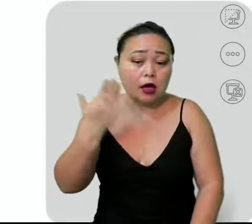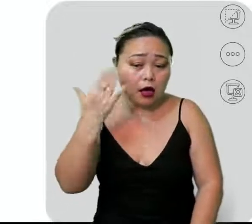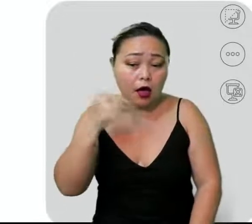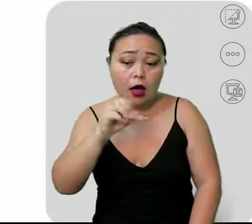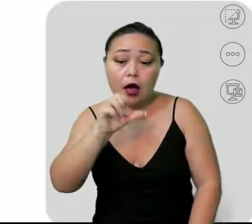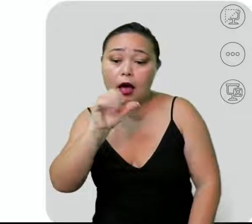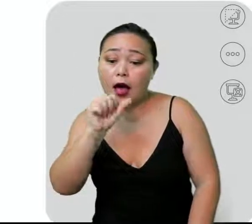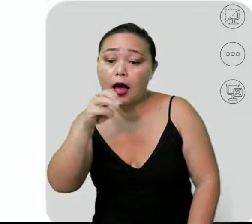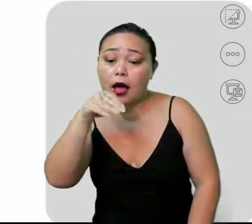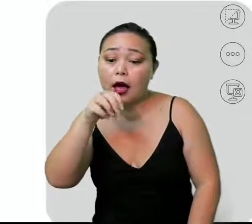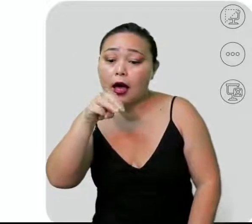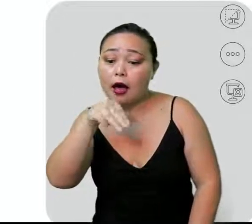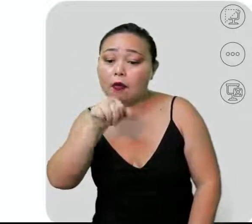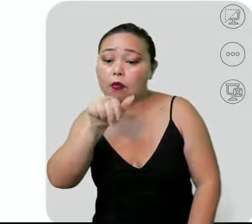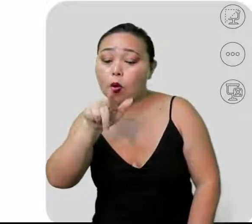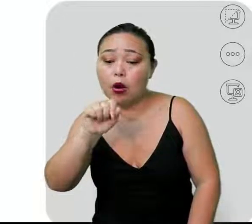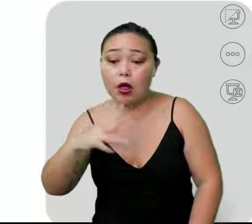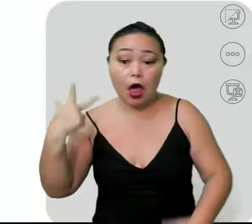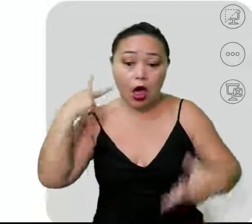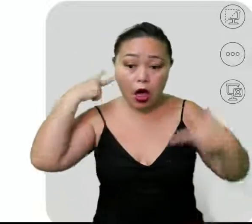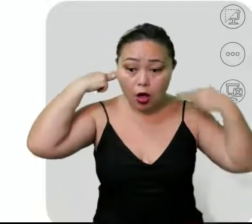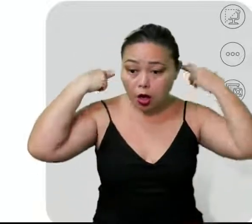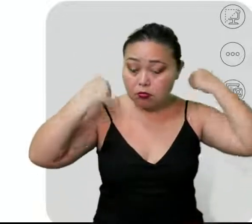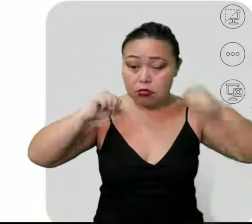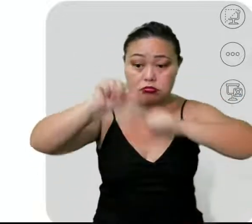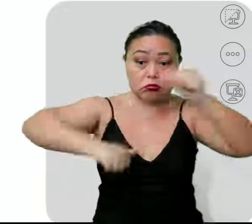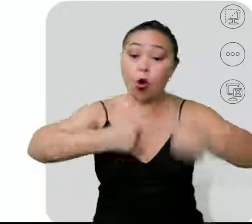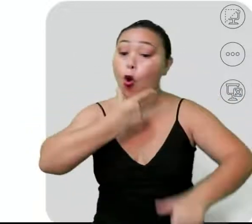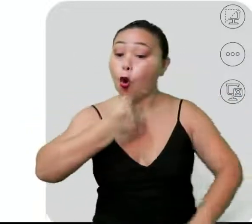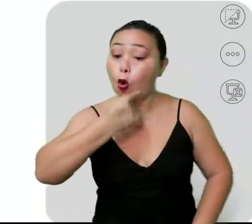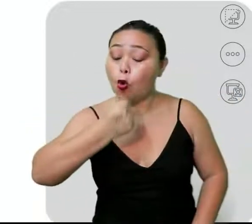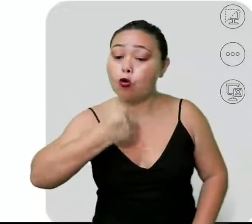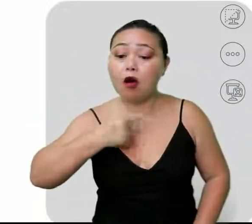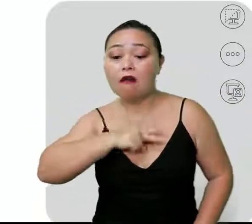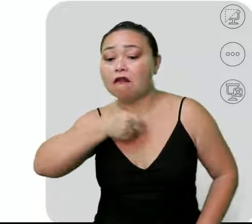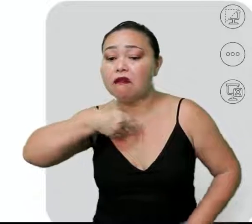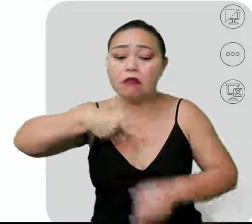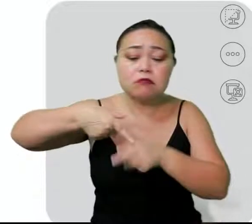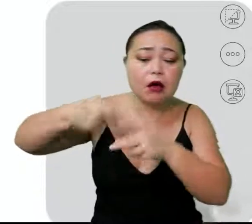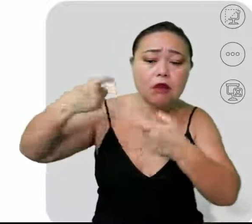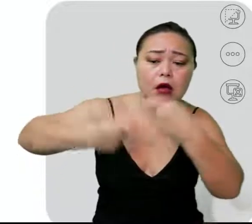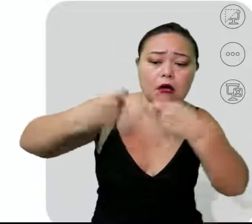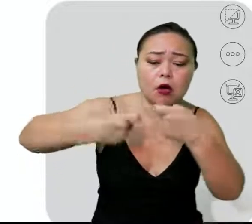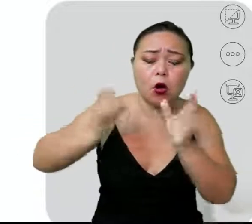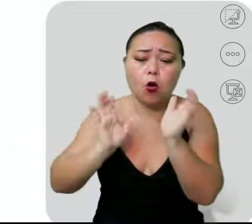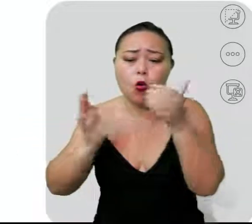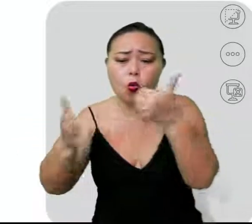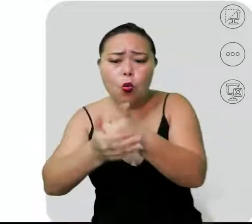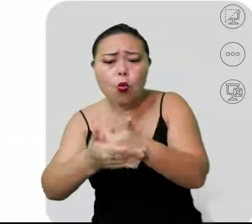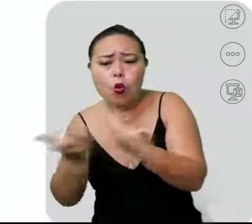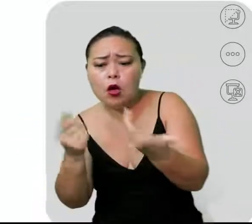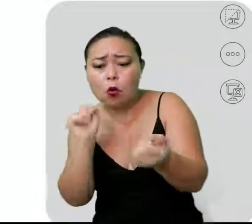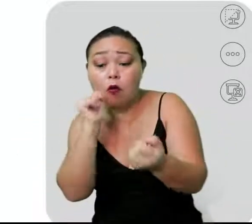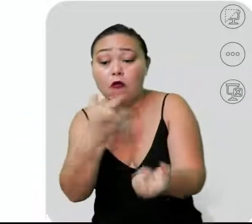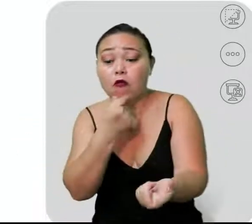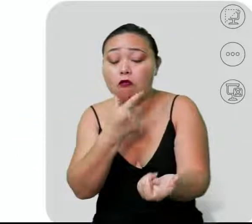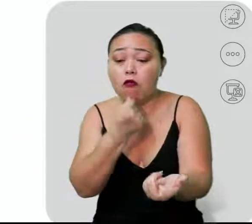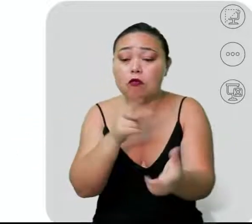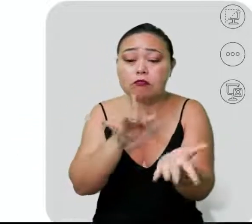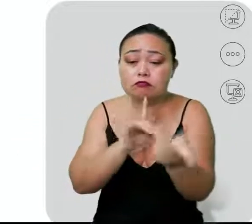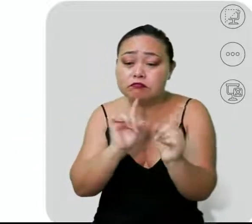Guerra porque ela ela quiser cortou o cabelo para fazer de homem e ela vai para essa guerra está o dia como se fosse o Lú